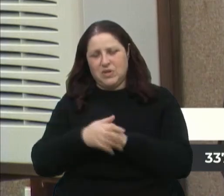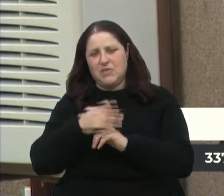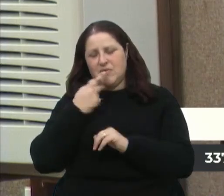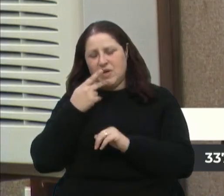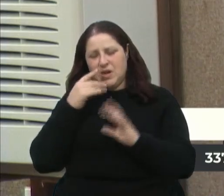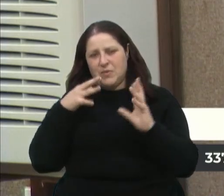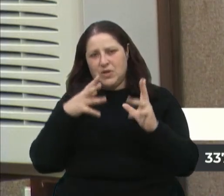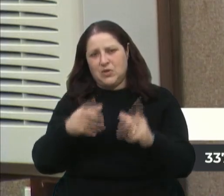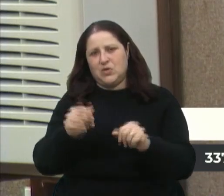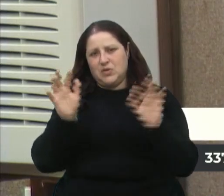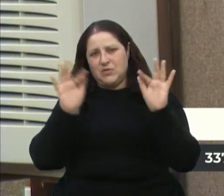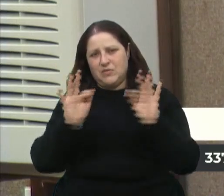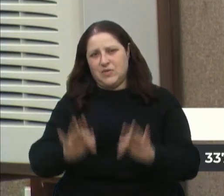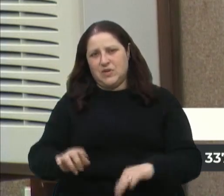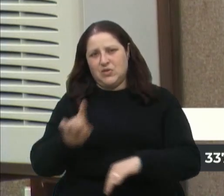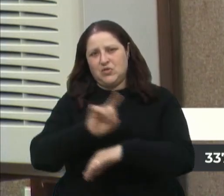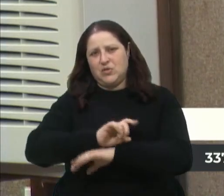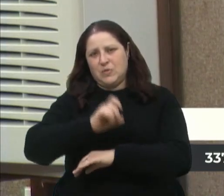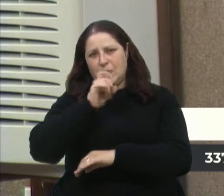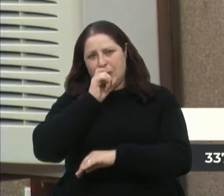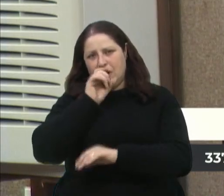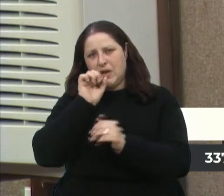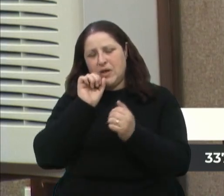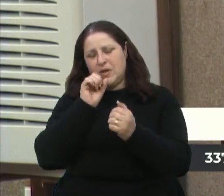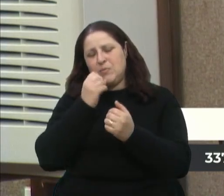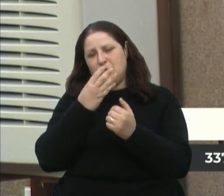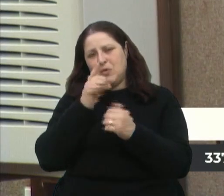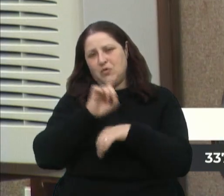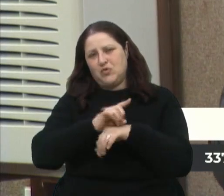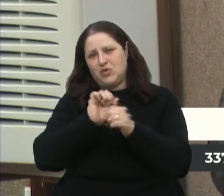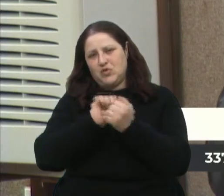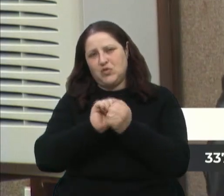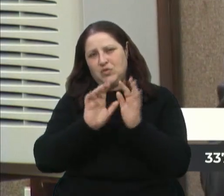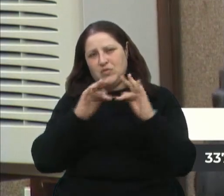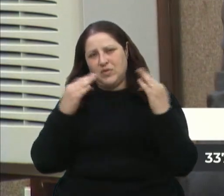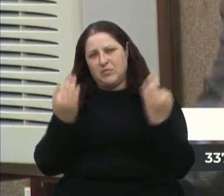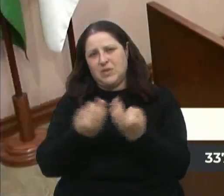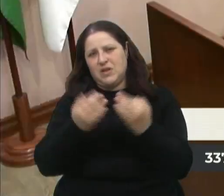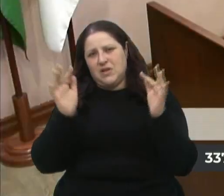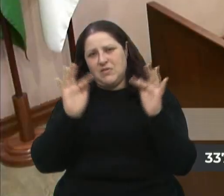né, que tenham um bom dia com suas famílias. Então, feliz Dia dos Pais a todos. Obrigado.